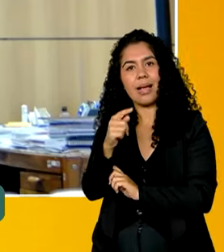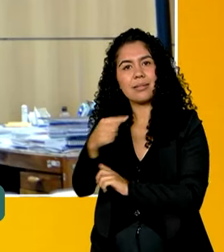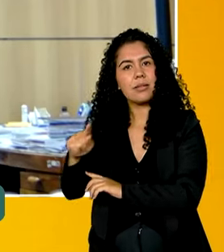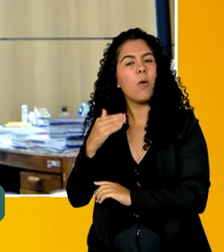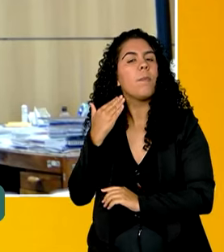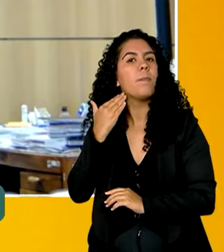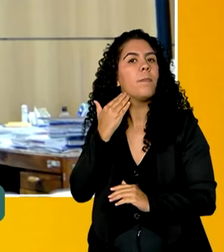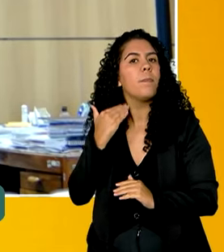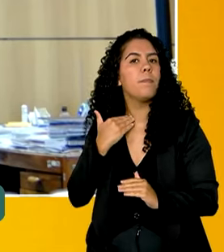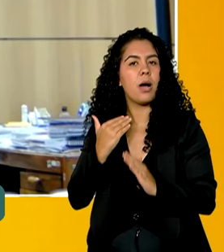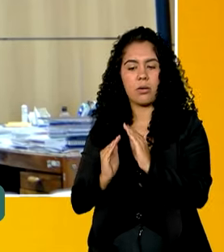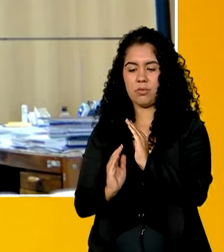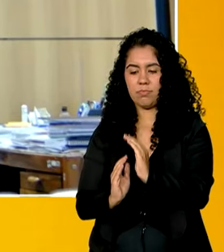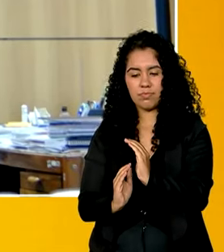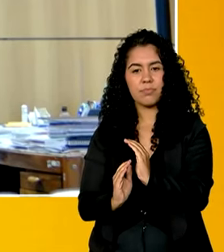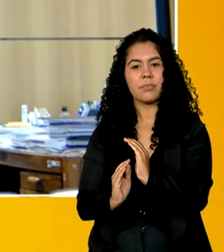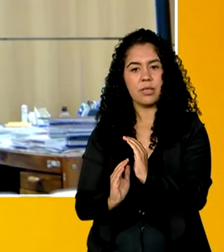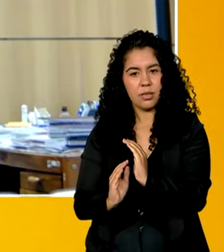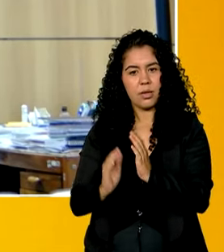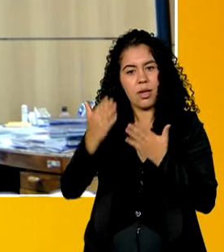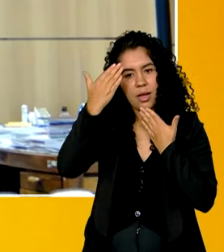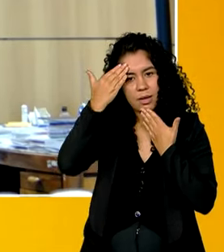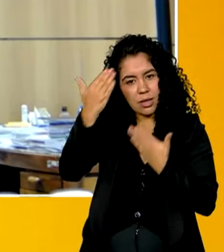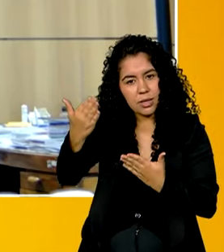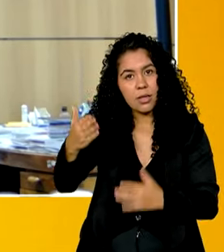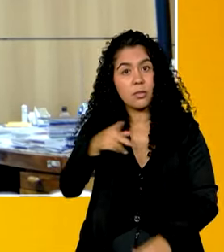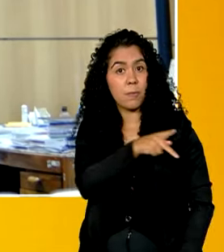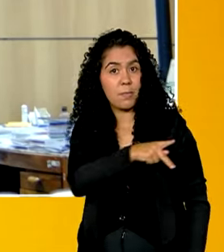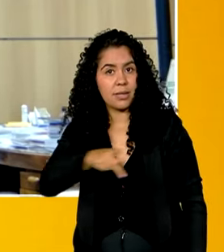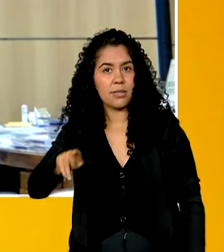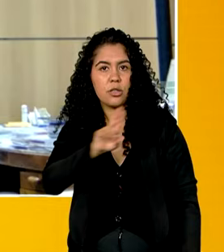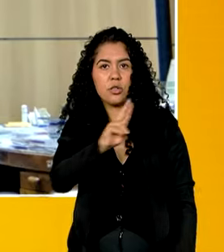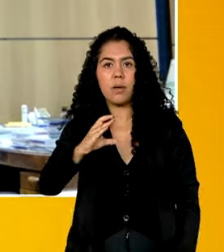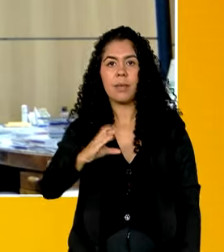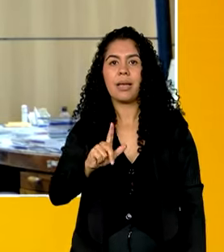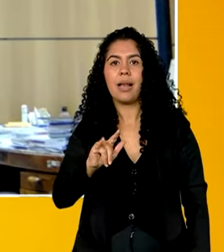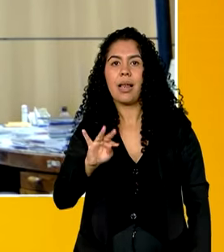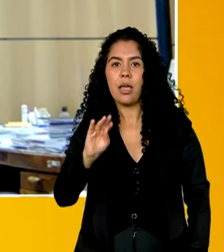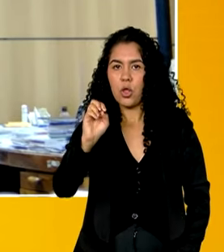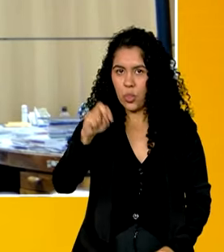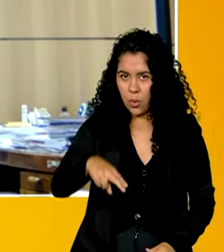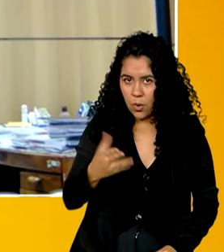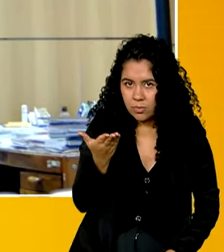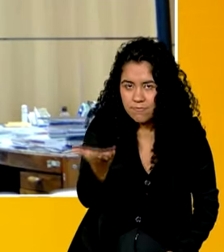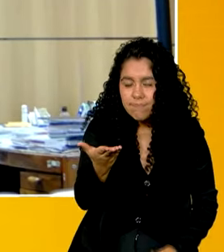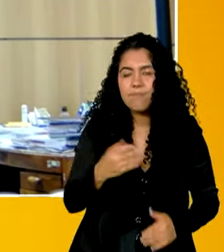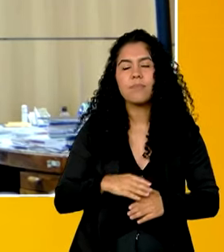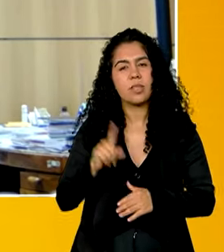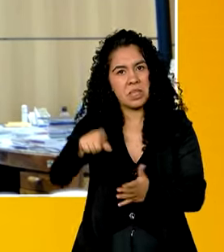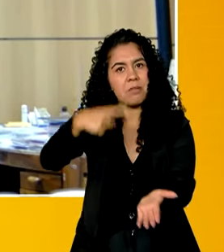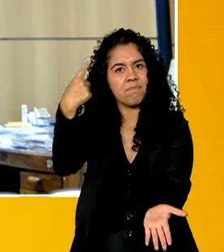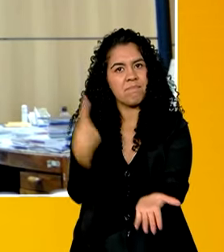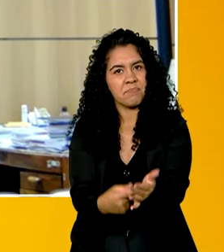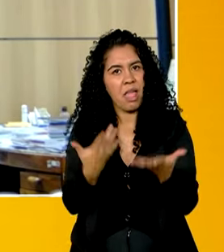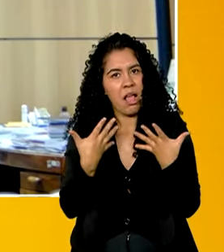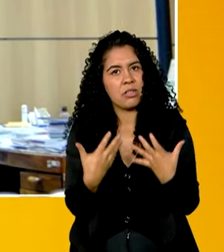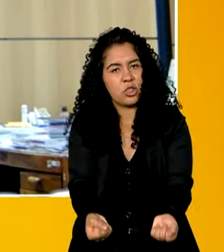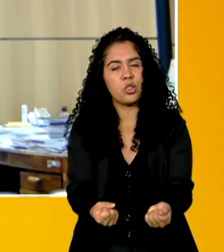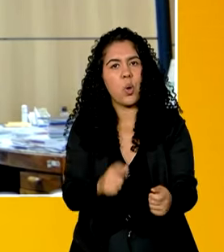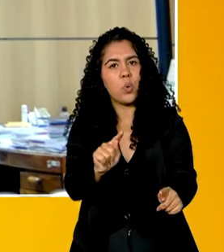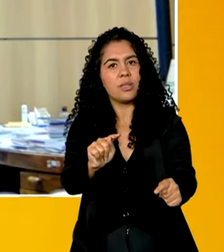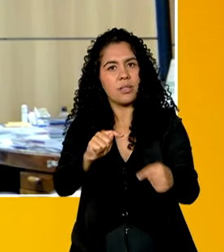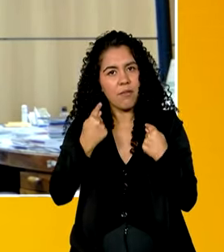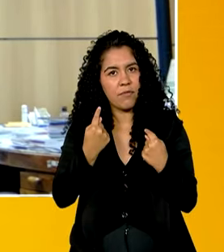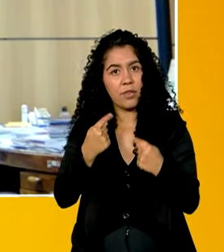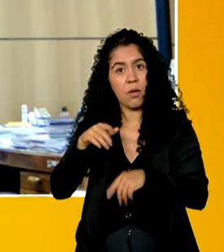Agradecer o nosso presidente da Fundação, companheiro Cleiton, que topou o nosso desafio de a